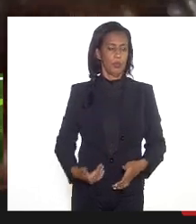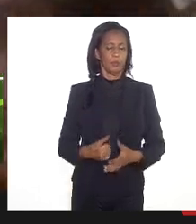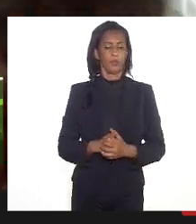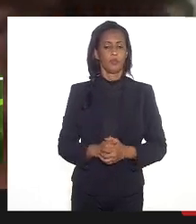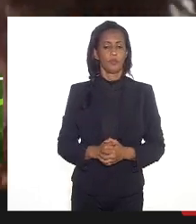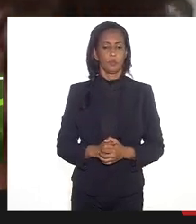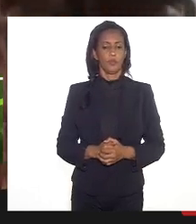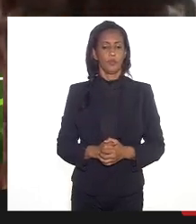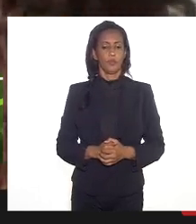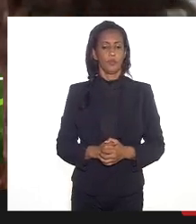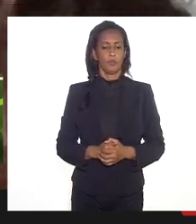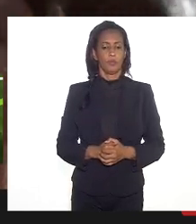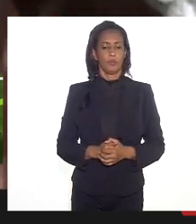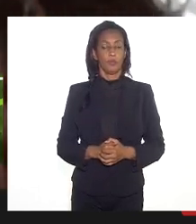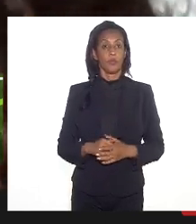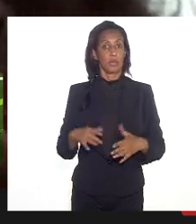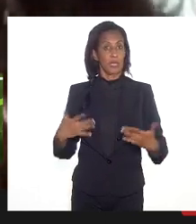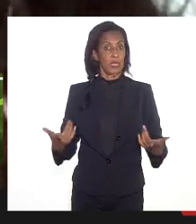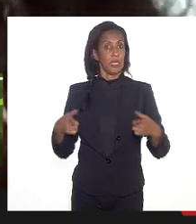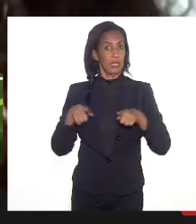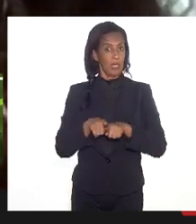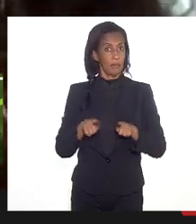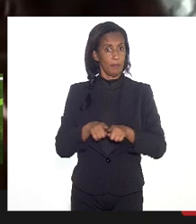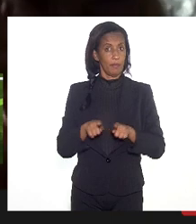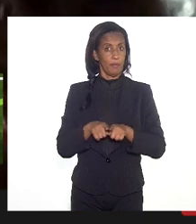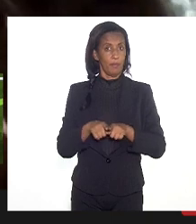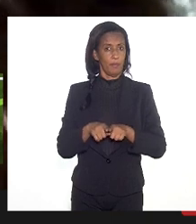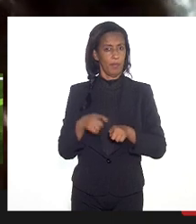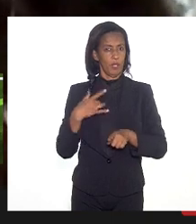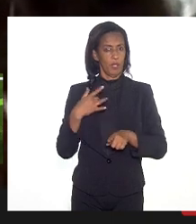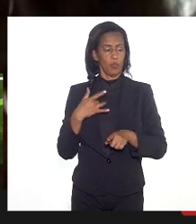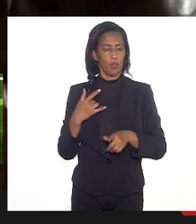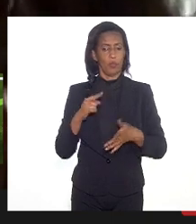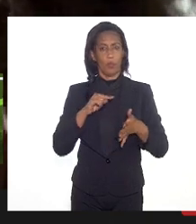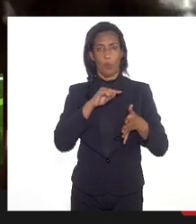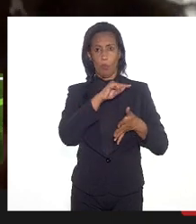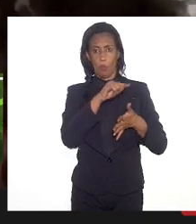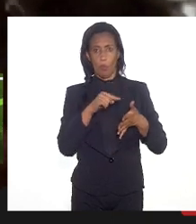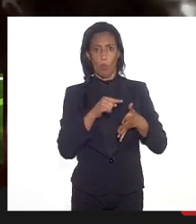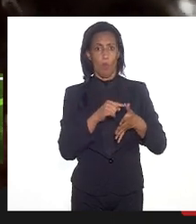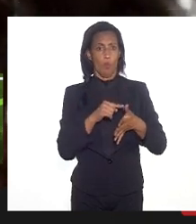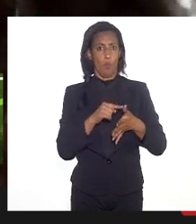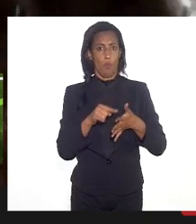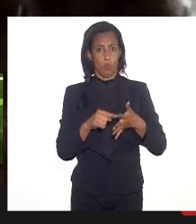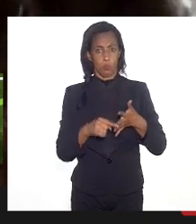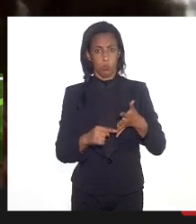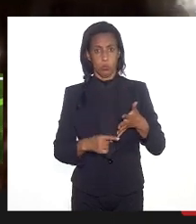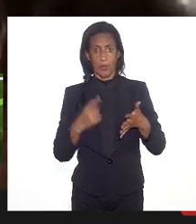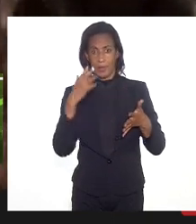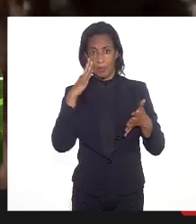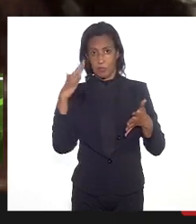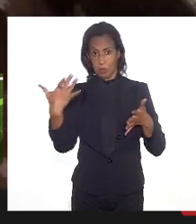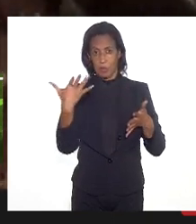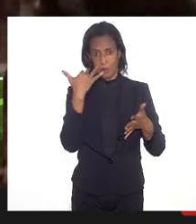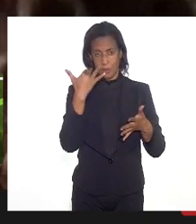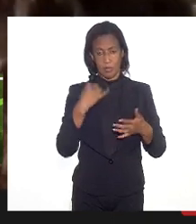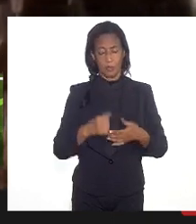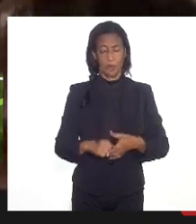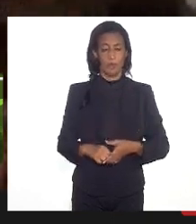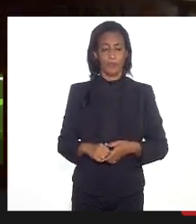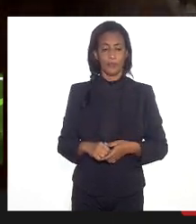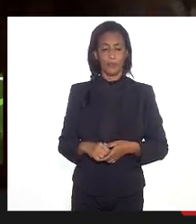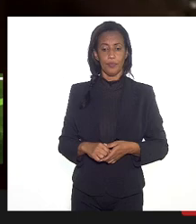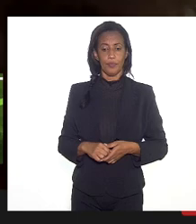Né? E aí, assim, eu já vou sinalizar uma questão que me chamou atenção, por